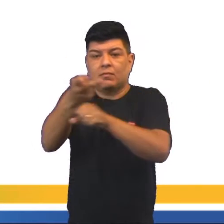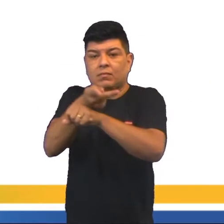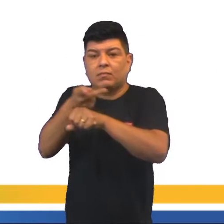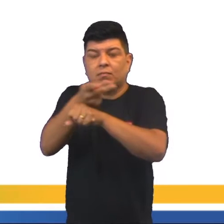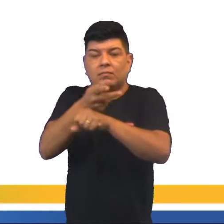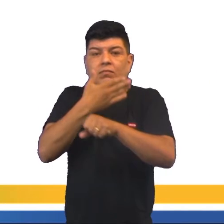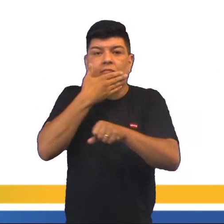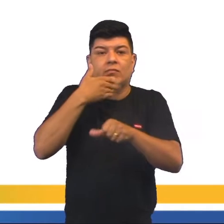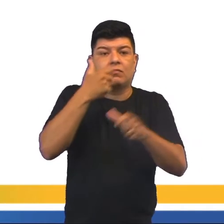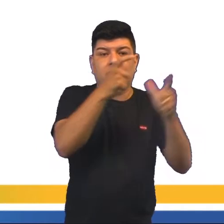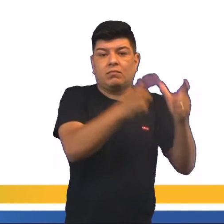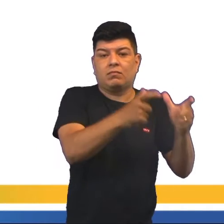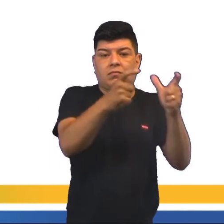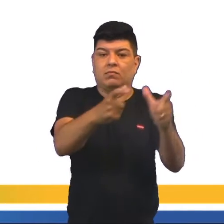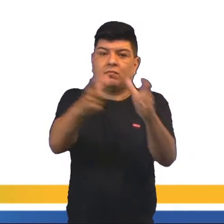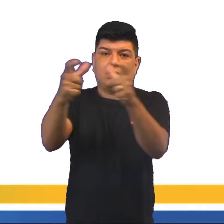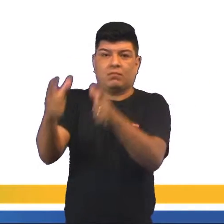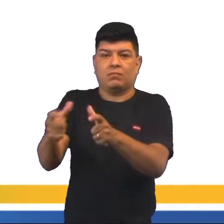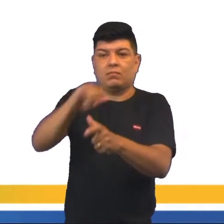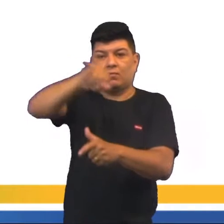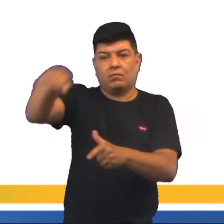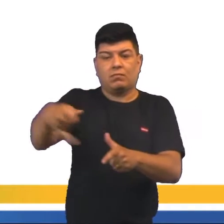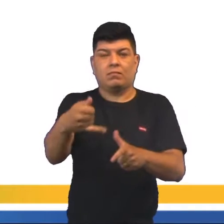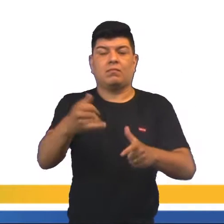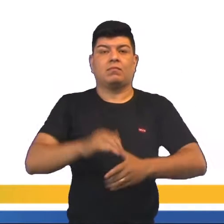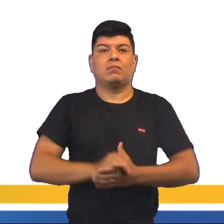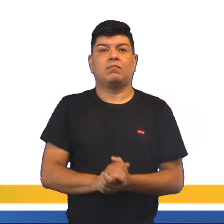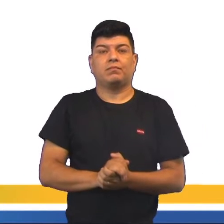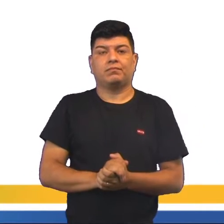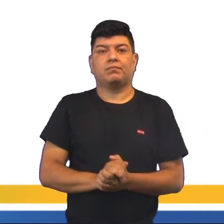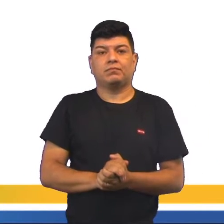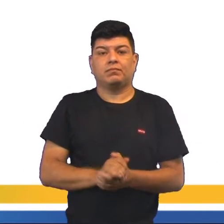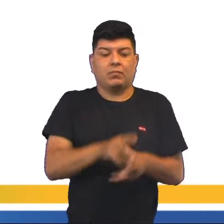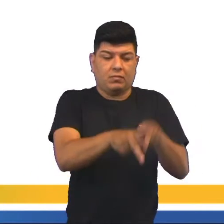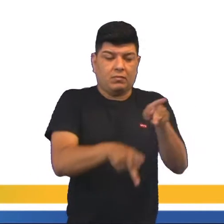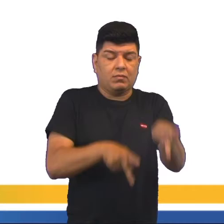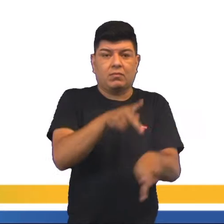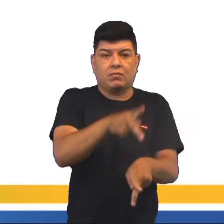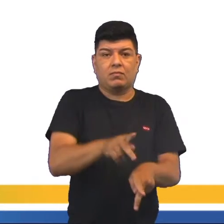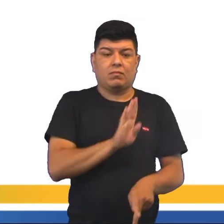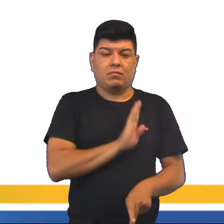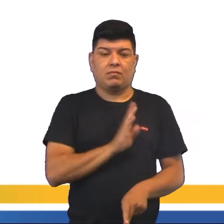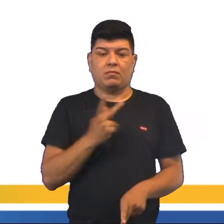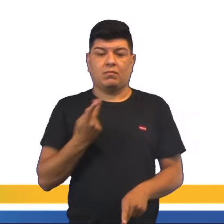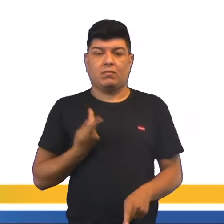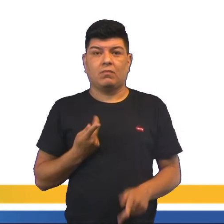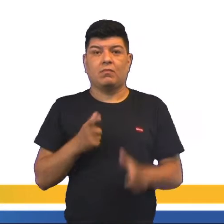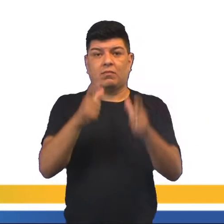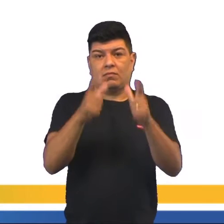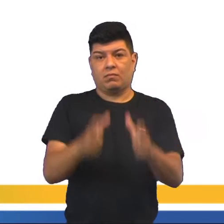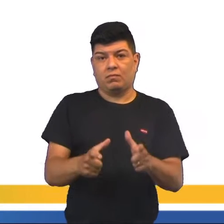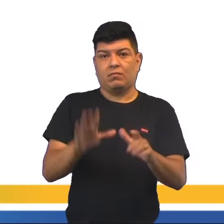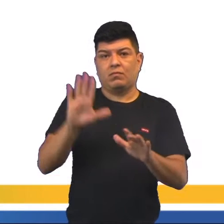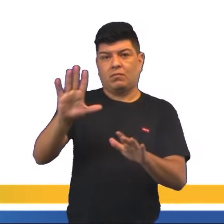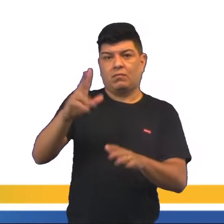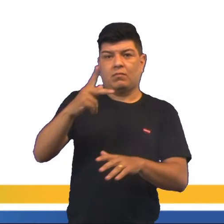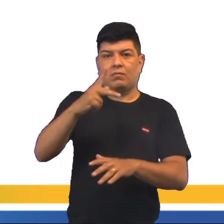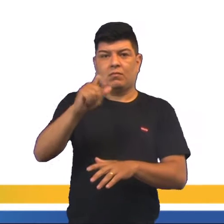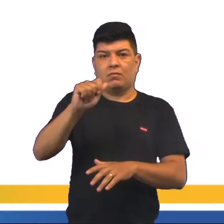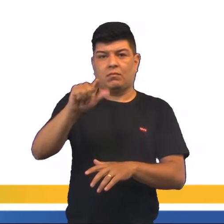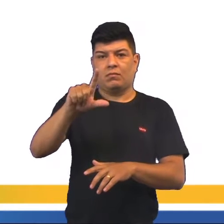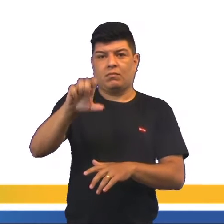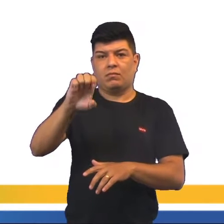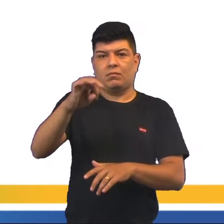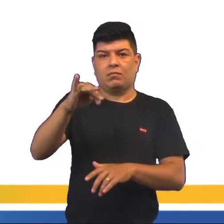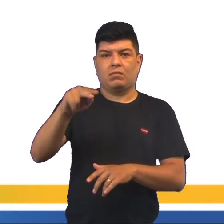novos pastos, né, de regiões mais proveitosas. O povo hebreu é proveniente da região ali da Palestina,